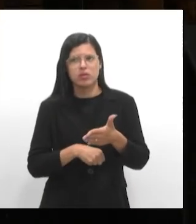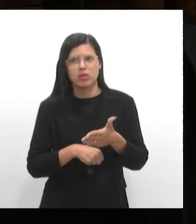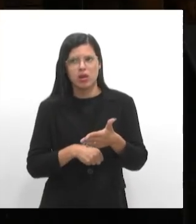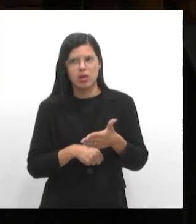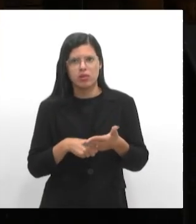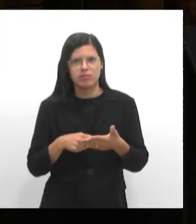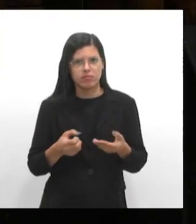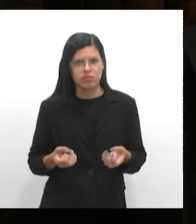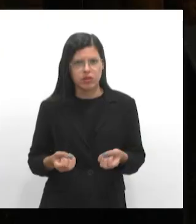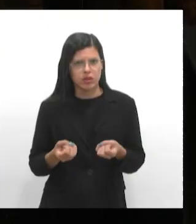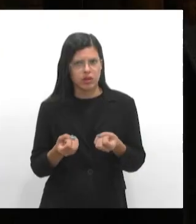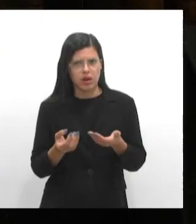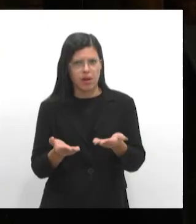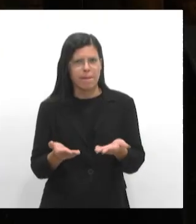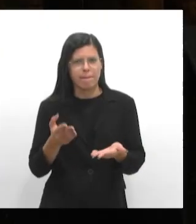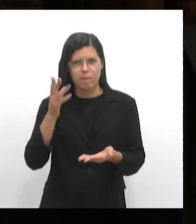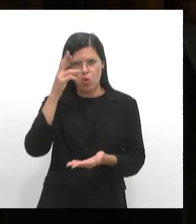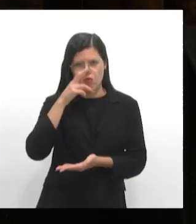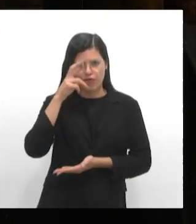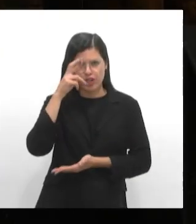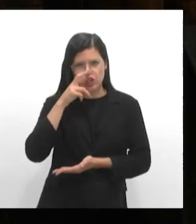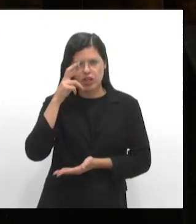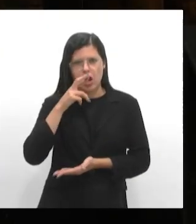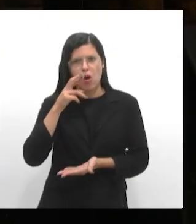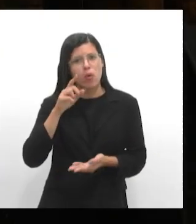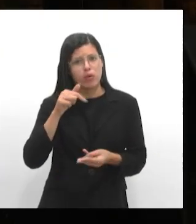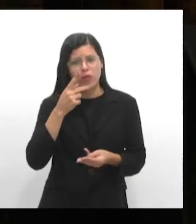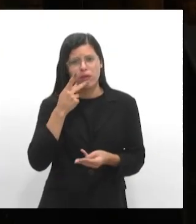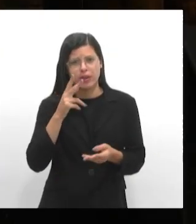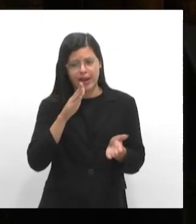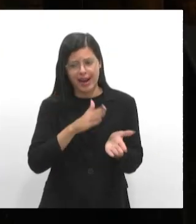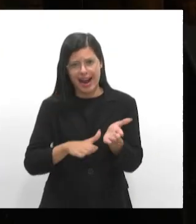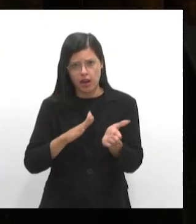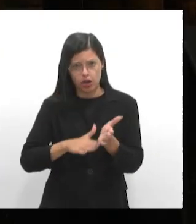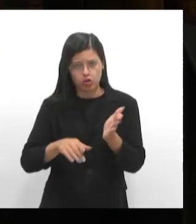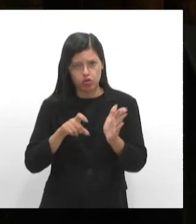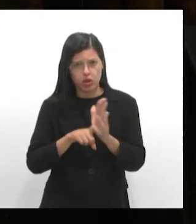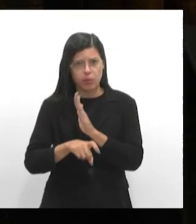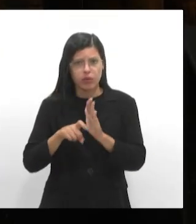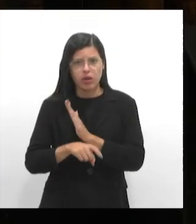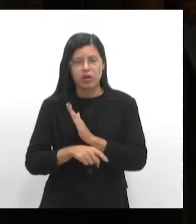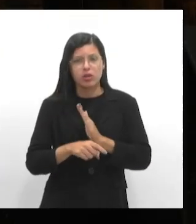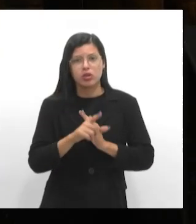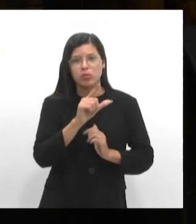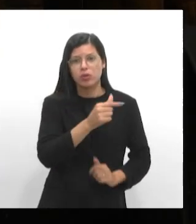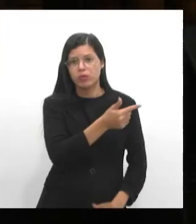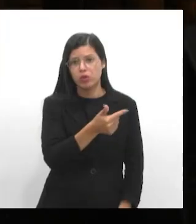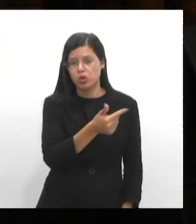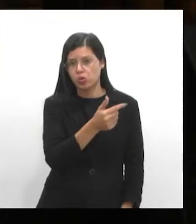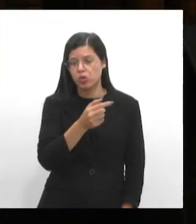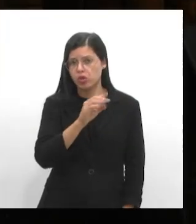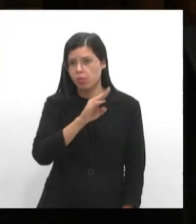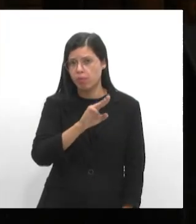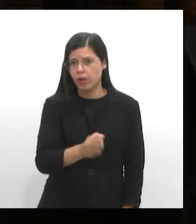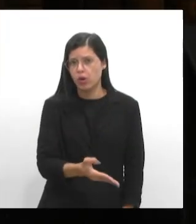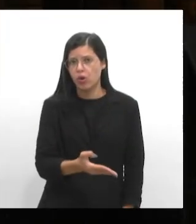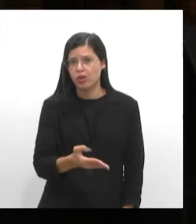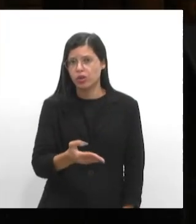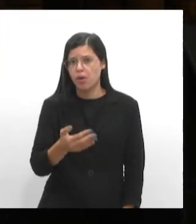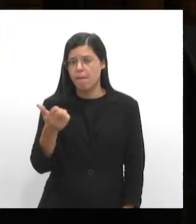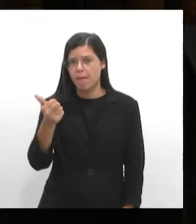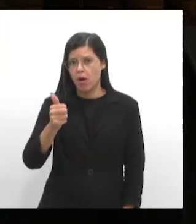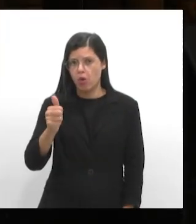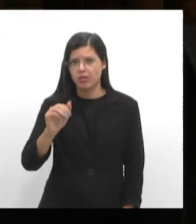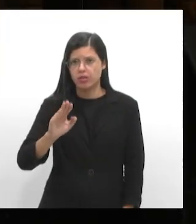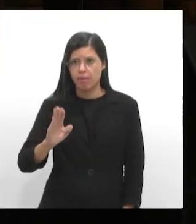incentivos fiscais, que eu chamo de gastos tributários, se reduza de 22 bilhões para 11